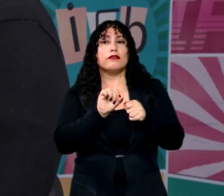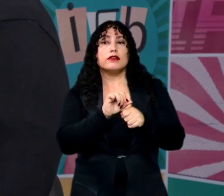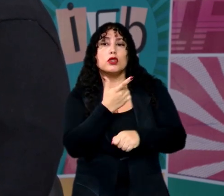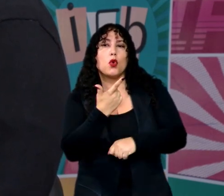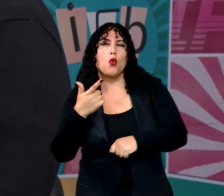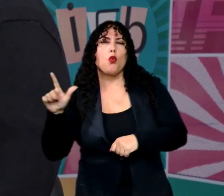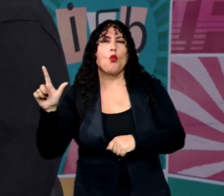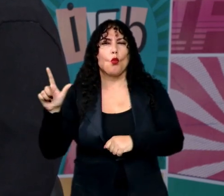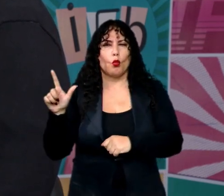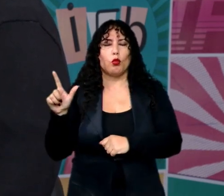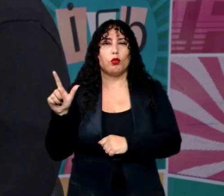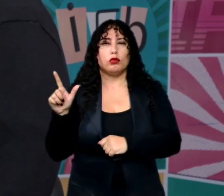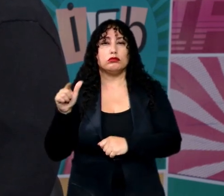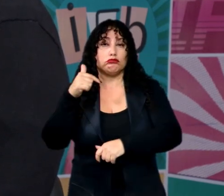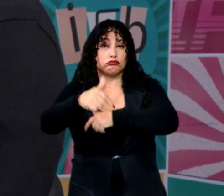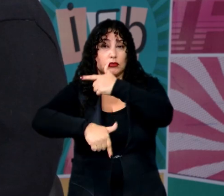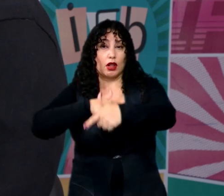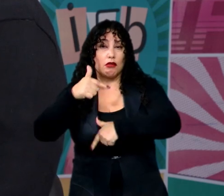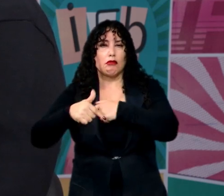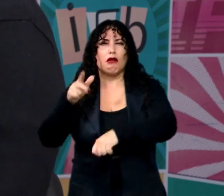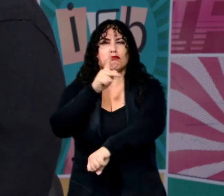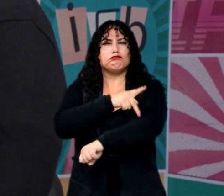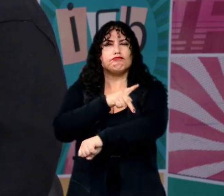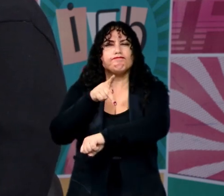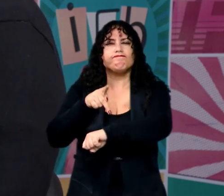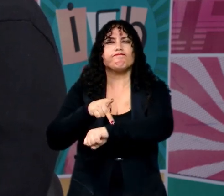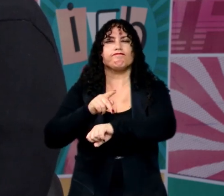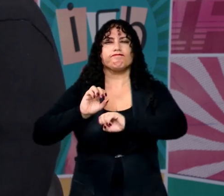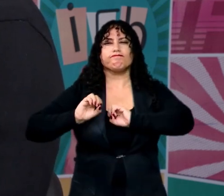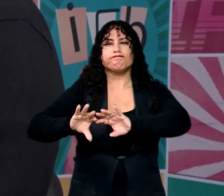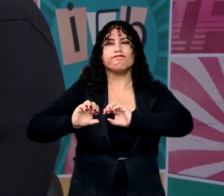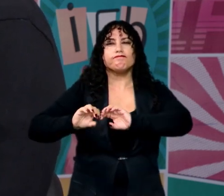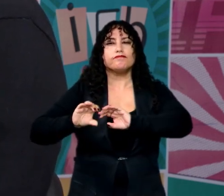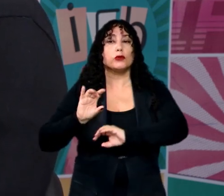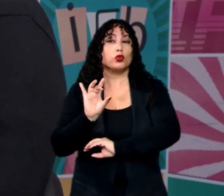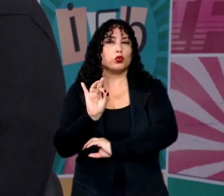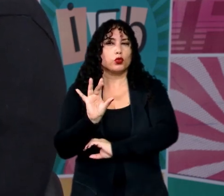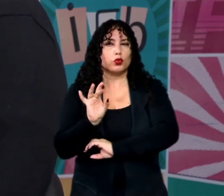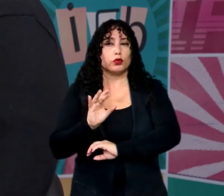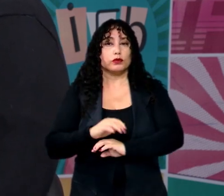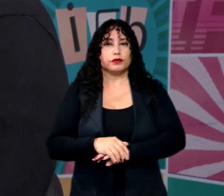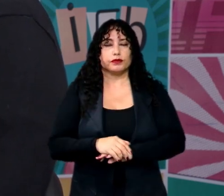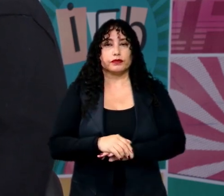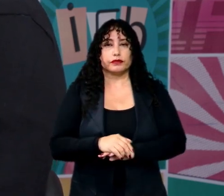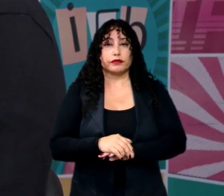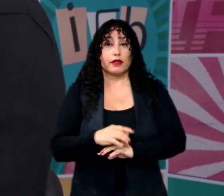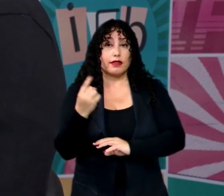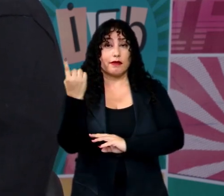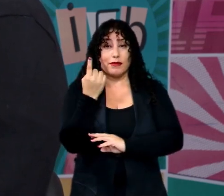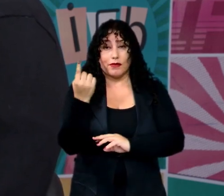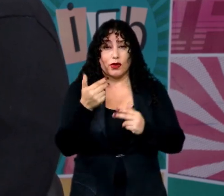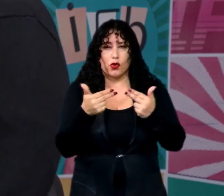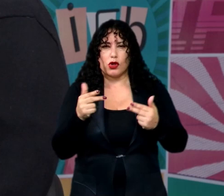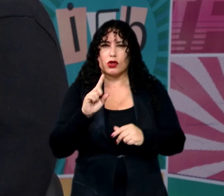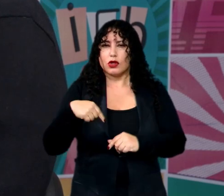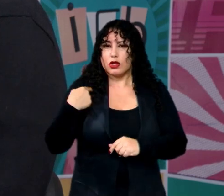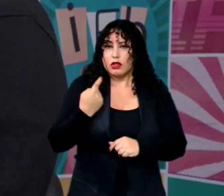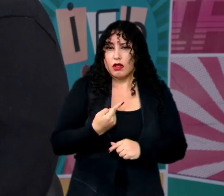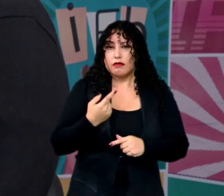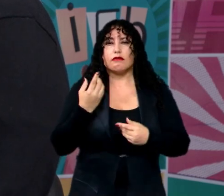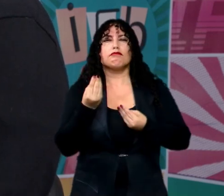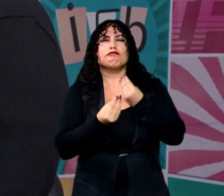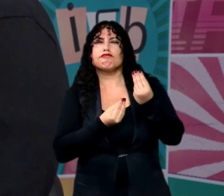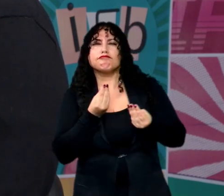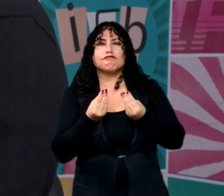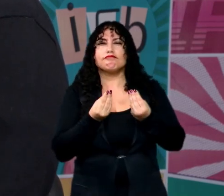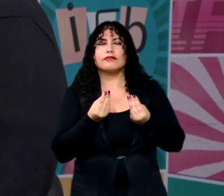uma atuação pedagógica, né, e tal. Então, essa é a primeira coisa, né? O que a gente vai fazer? Então,